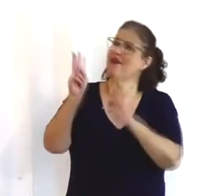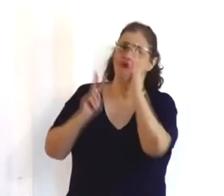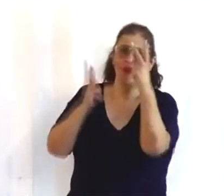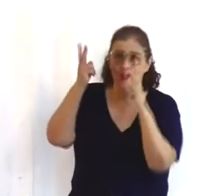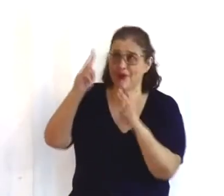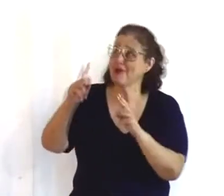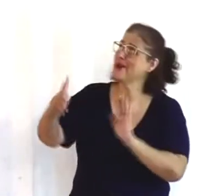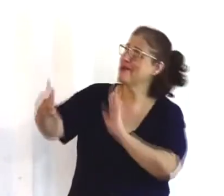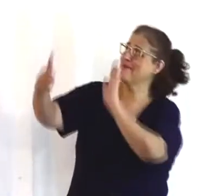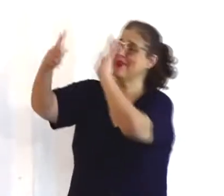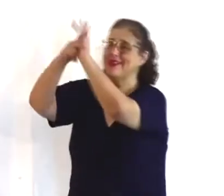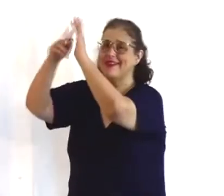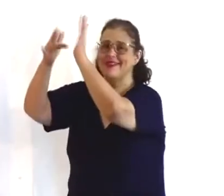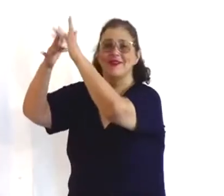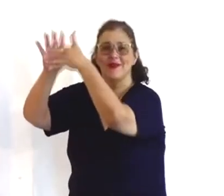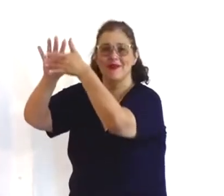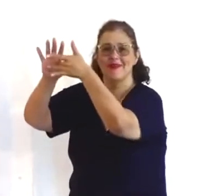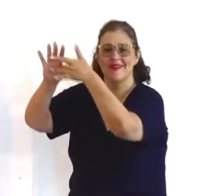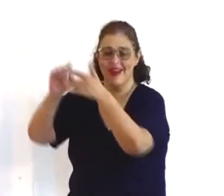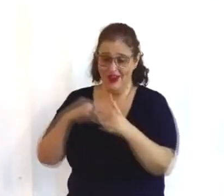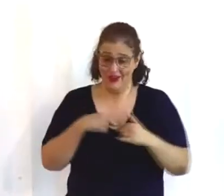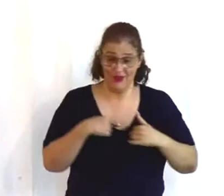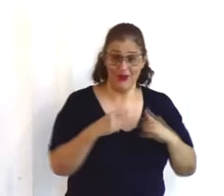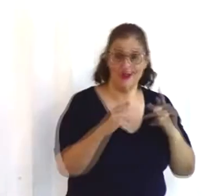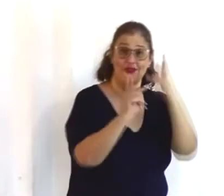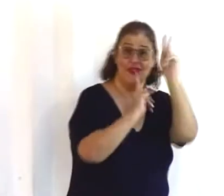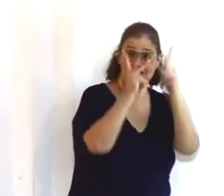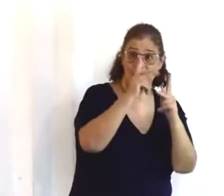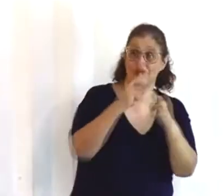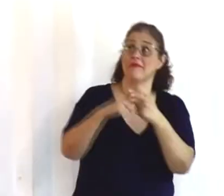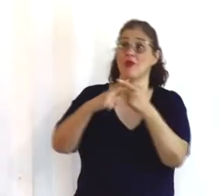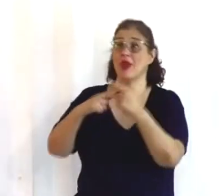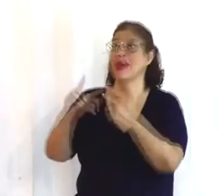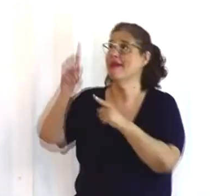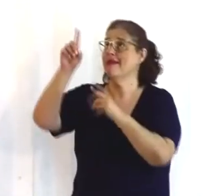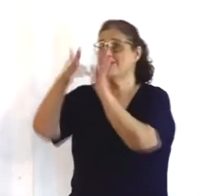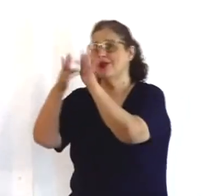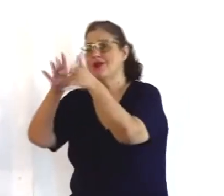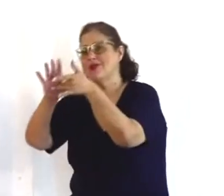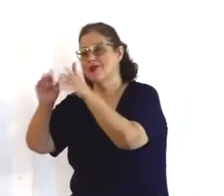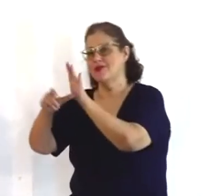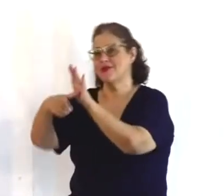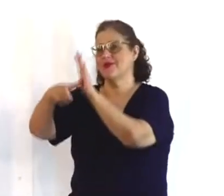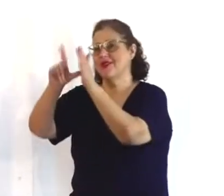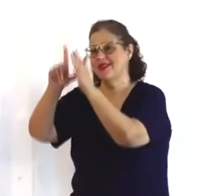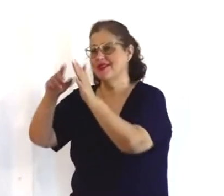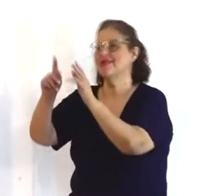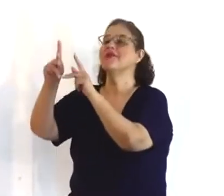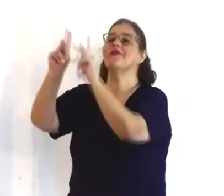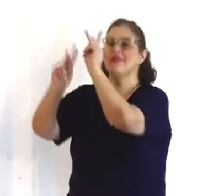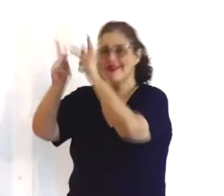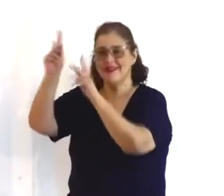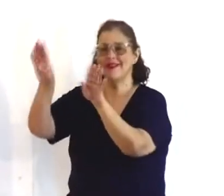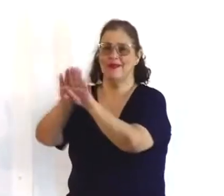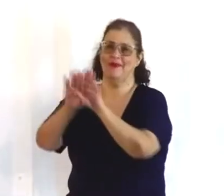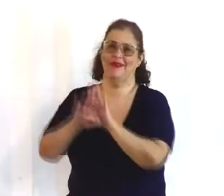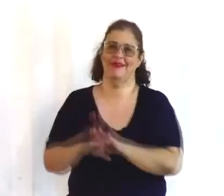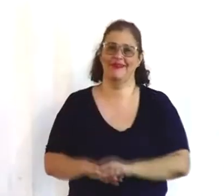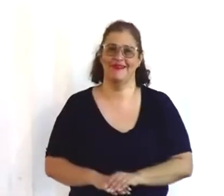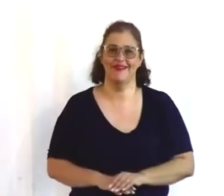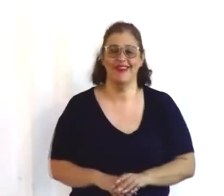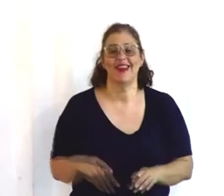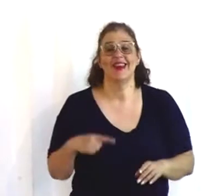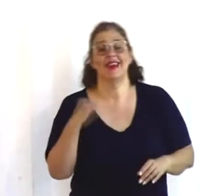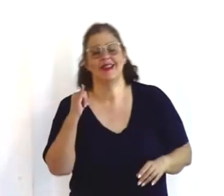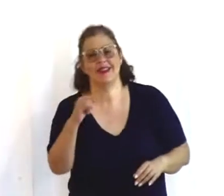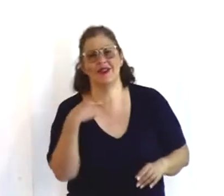que vencedores porque ele venceu, porque ele é o vencedor dos vencedores. E mesmo que nós